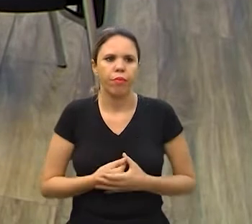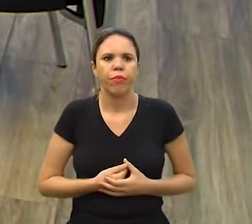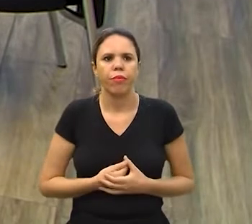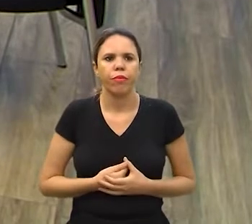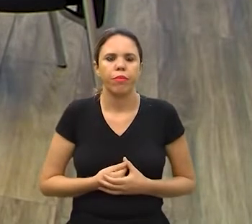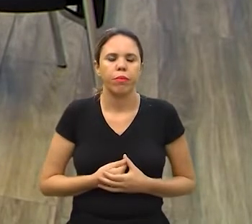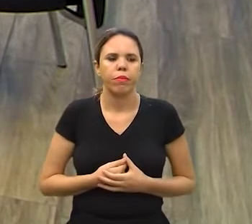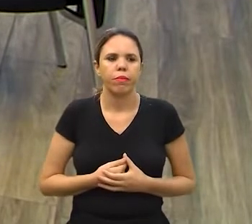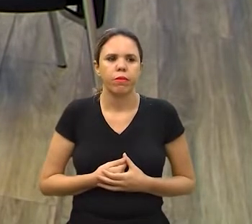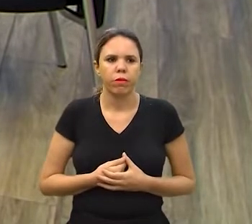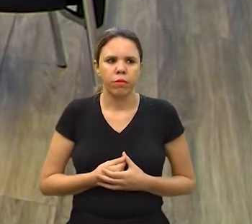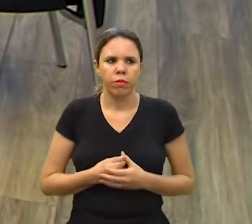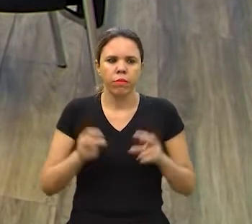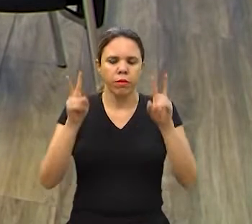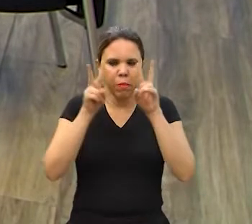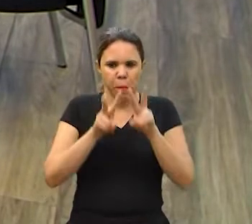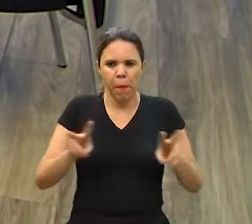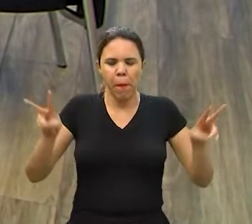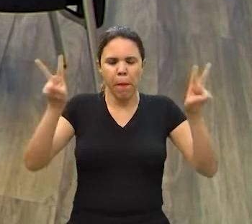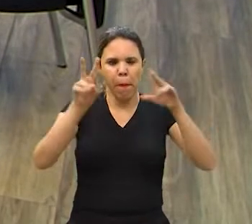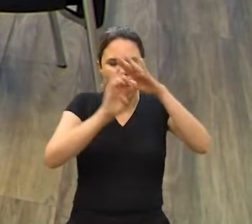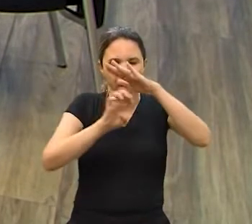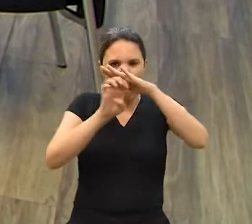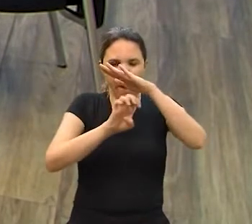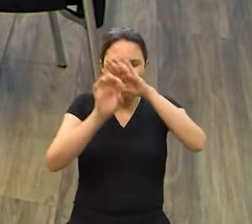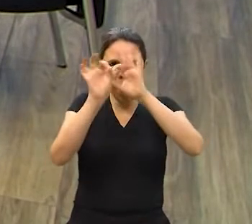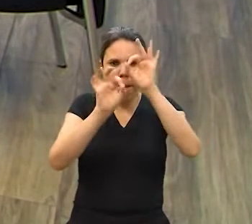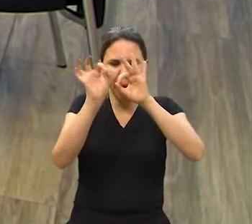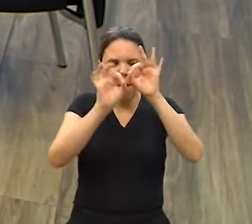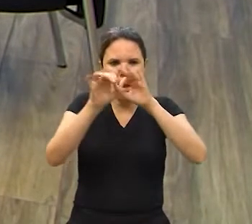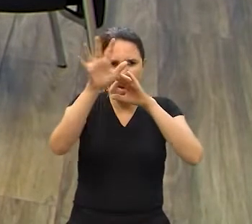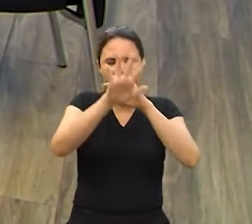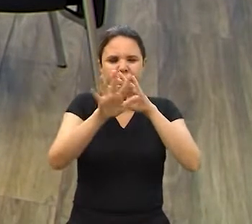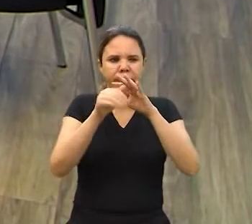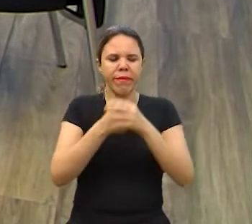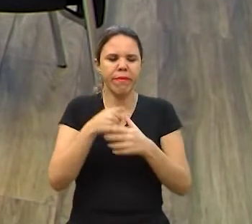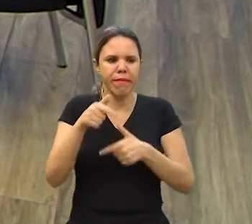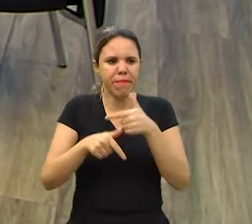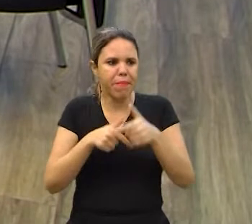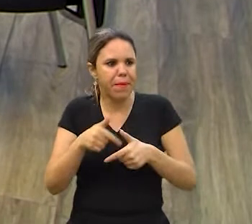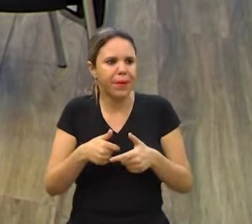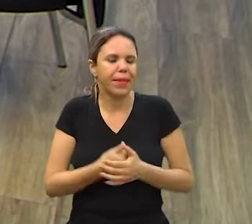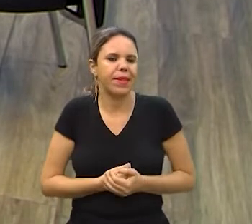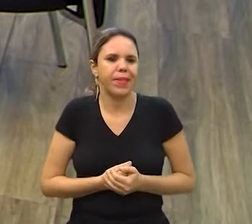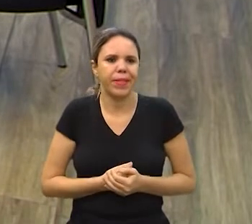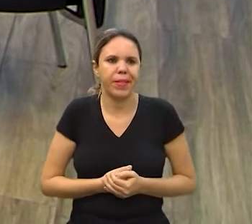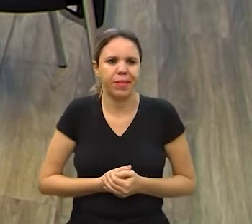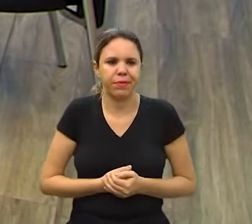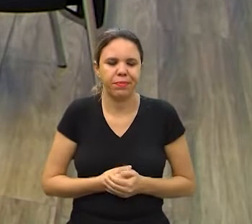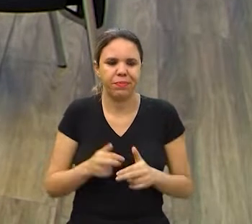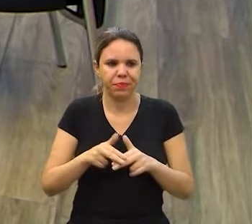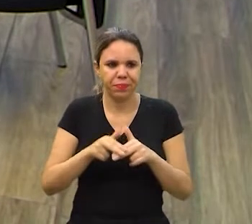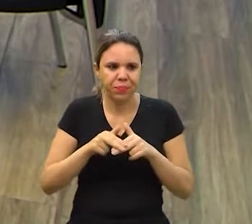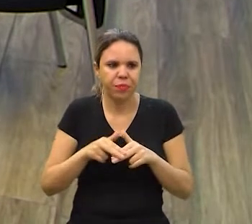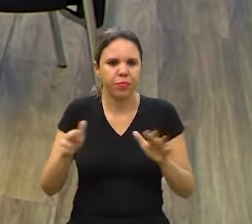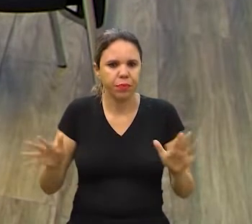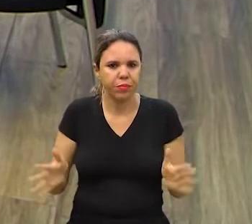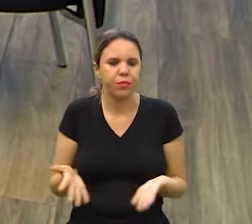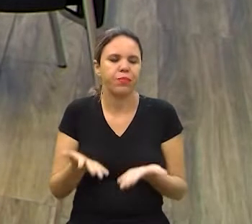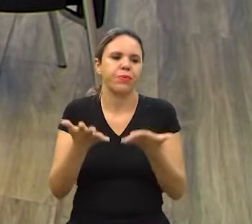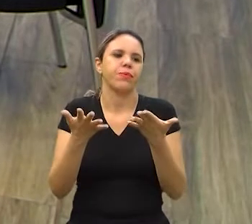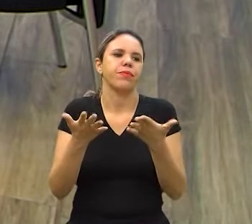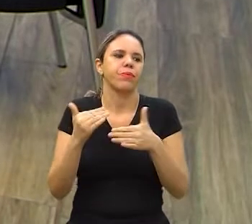propostas para, inclusive, dar visibilidade a empresas e organizações que trabalhem essa questão justamente